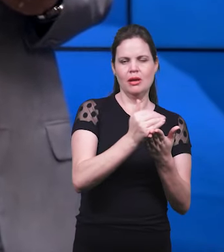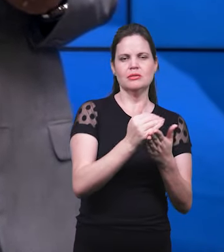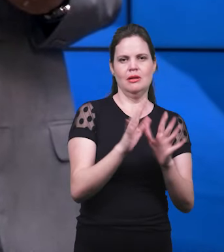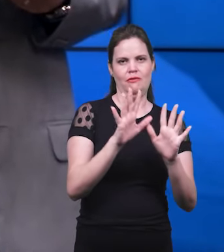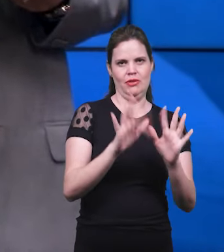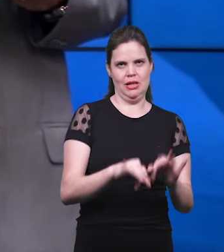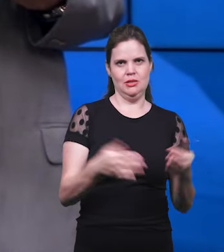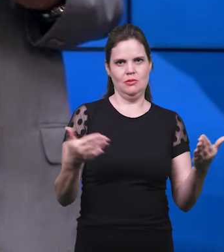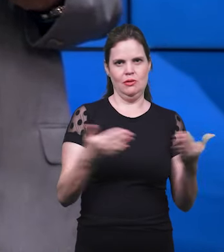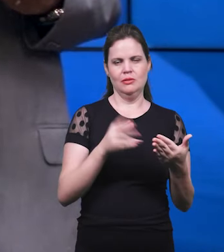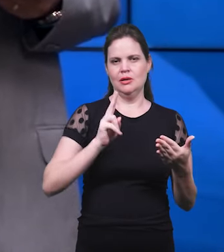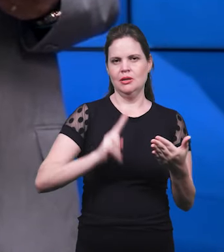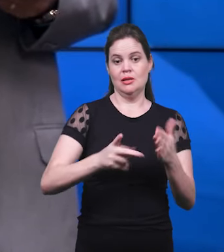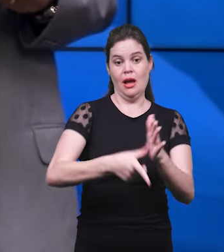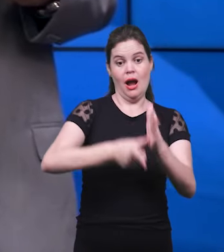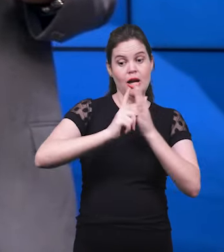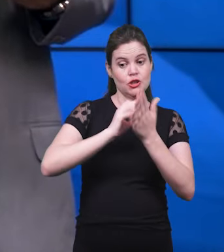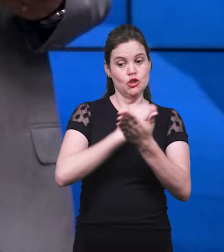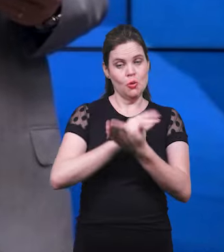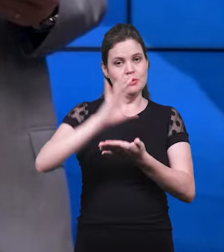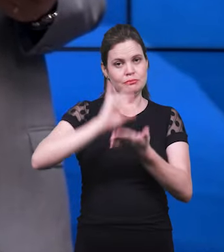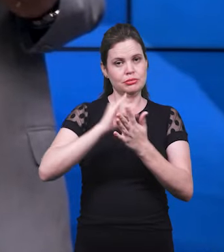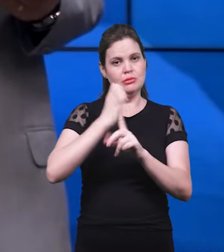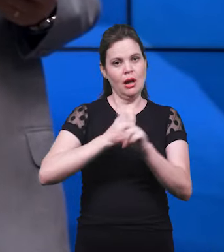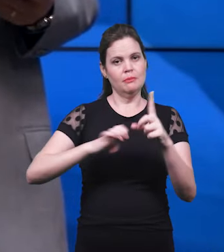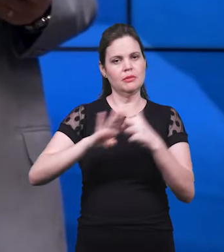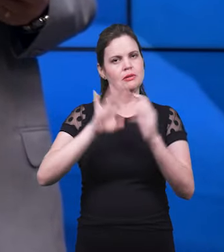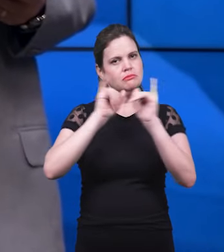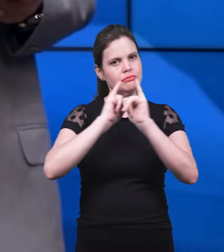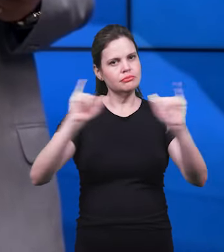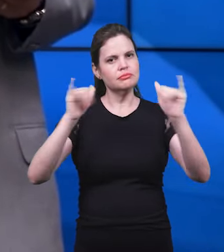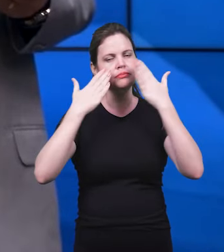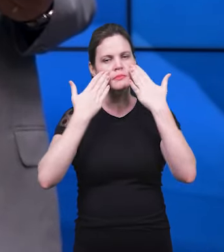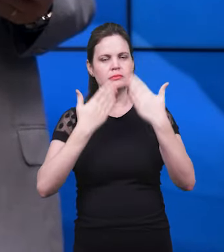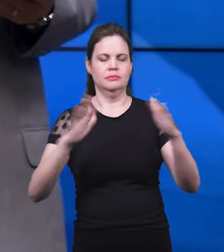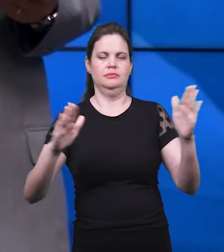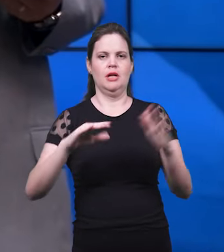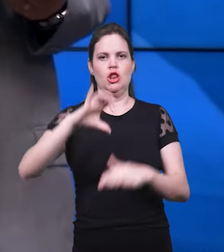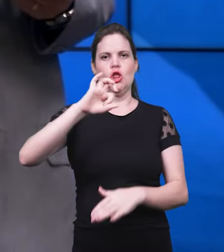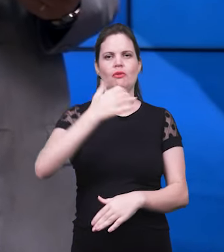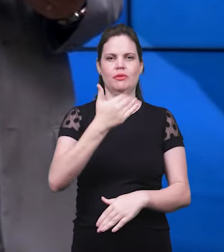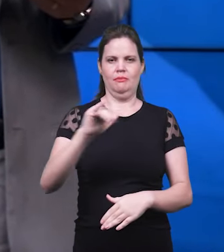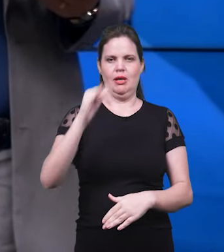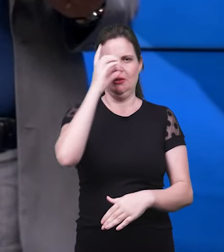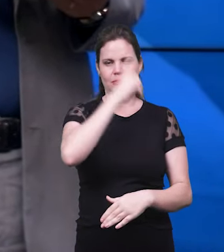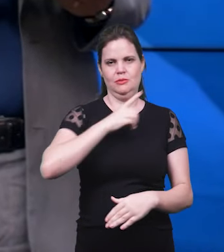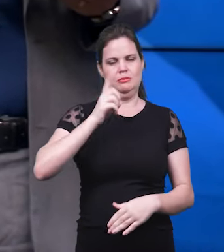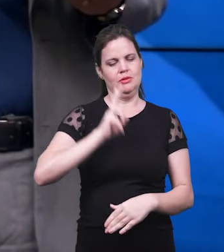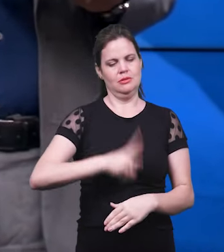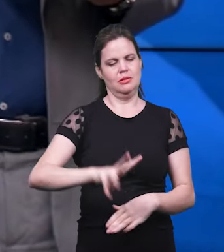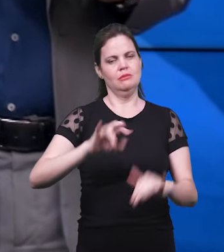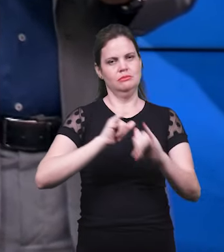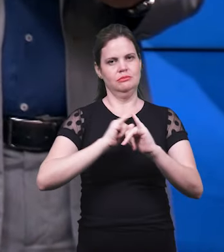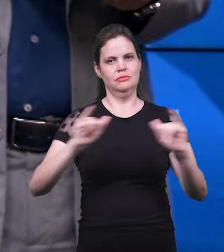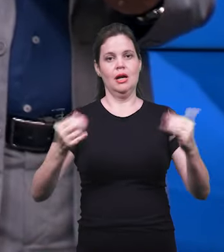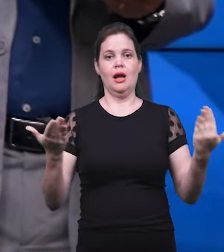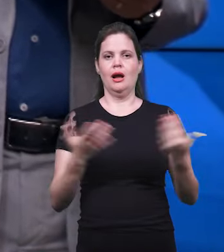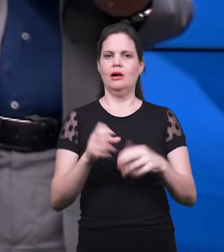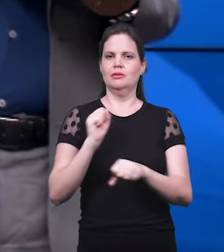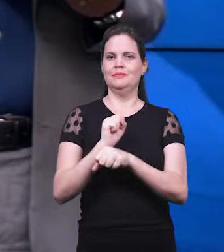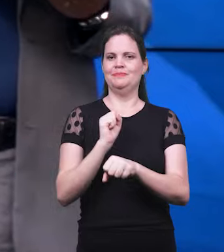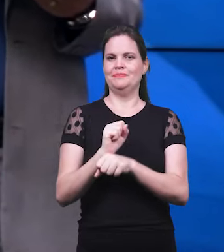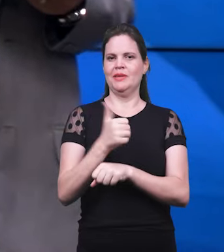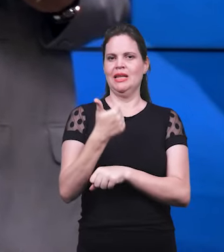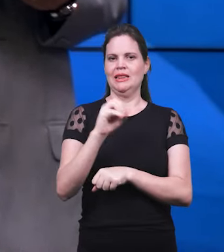Bíblica Dominical, que nós apresentamos sempre antes, antecipadamente, às 9:30 da manhã, aos domingos, né? E